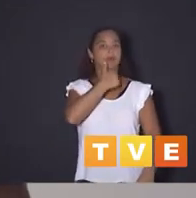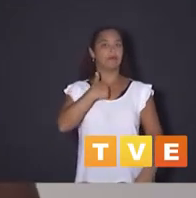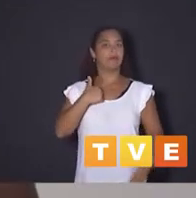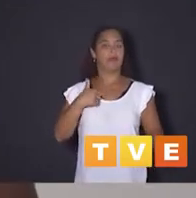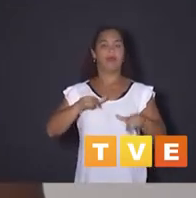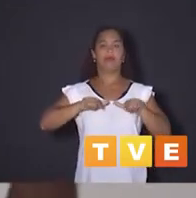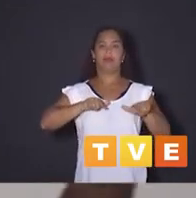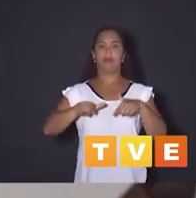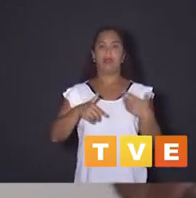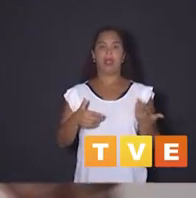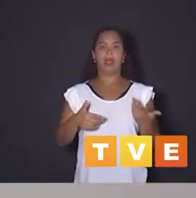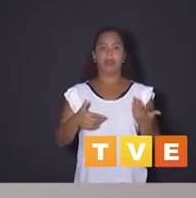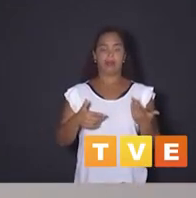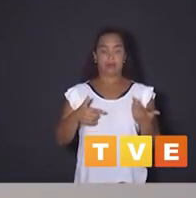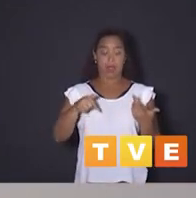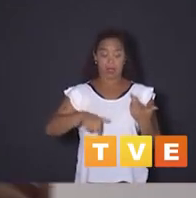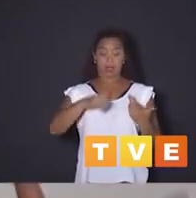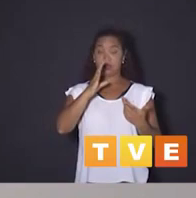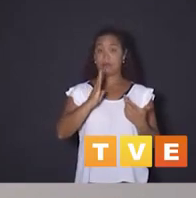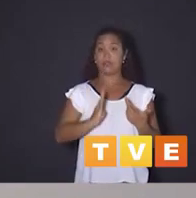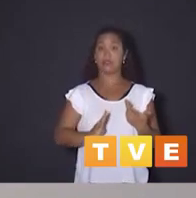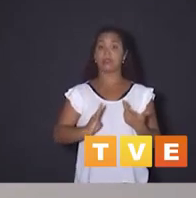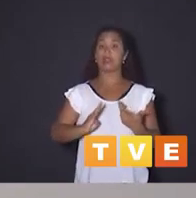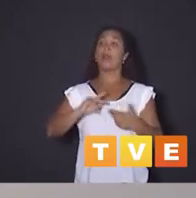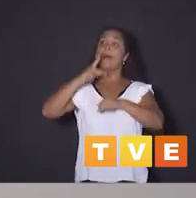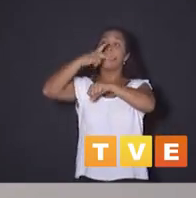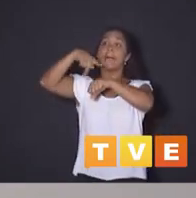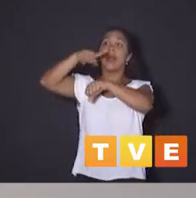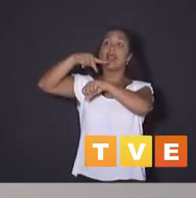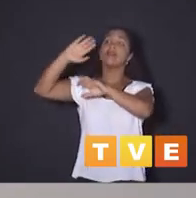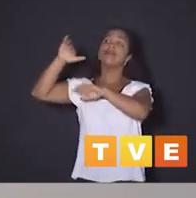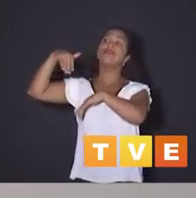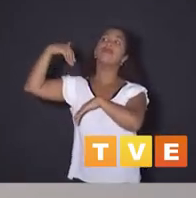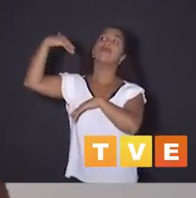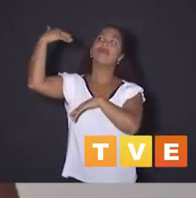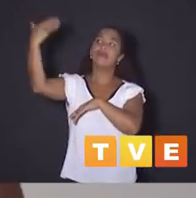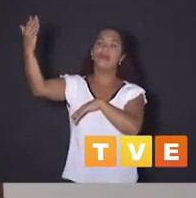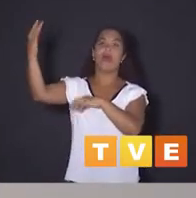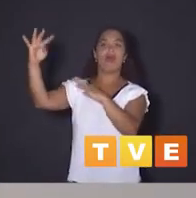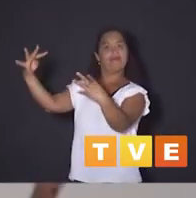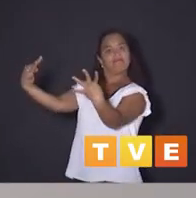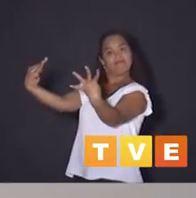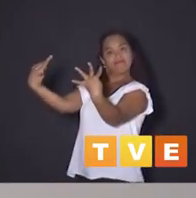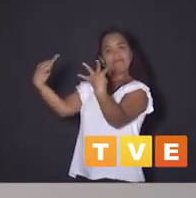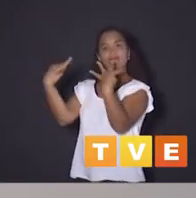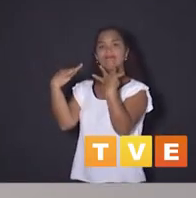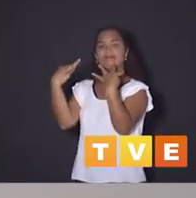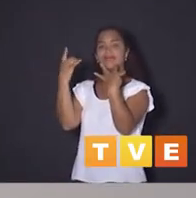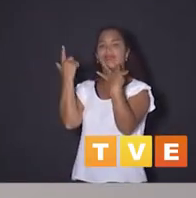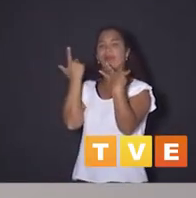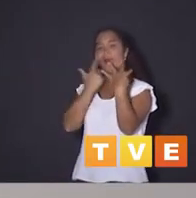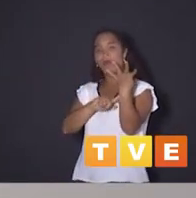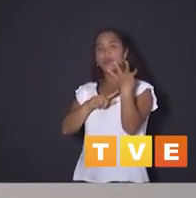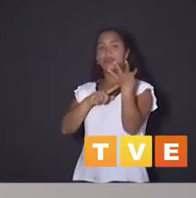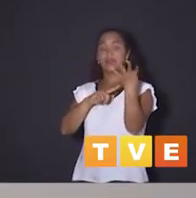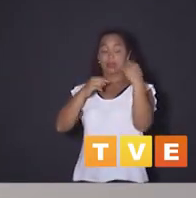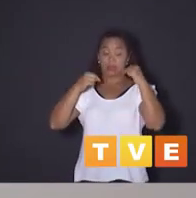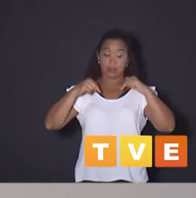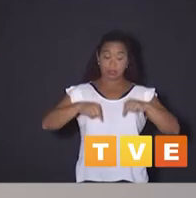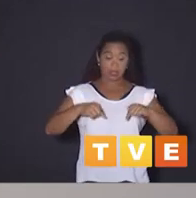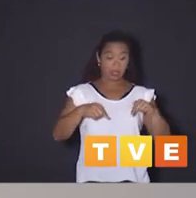eu consigo muito mais chegar com o meu trabalho em outros países em outros núcleos é de produção de moda do que